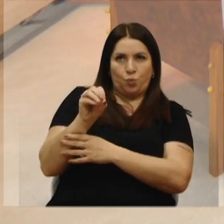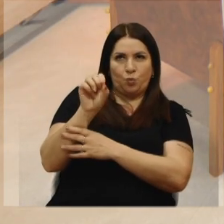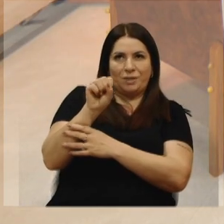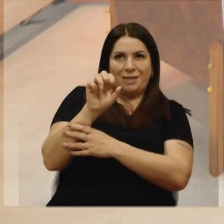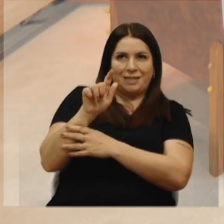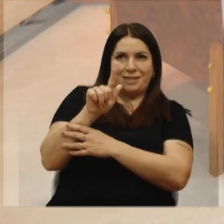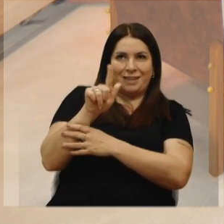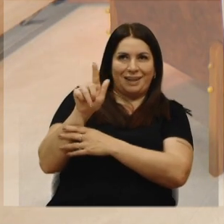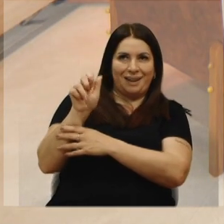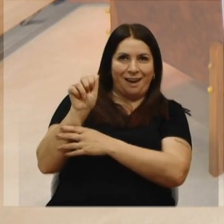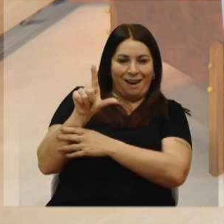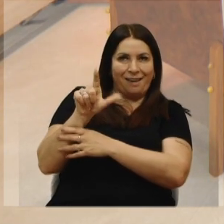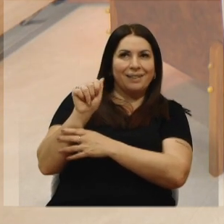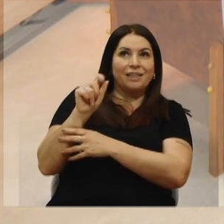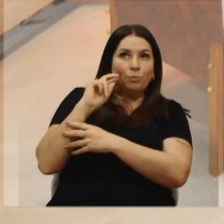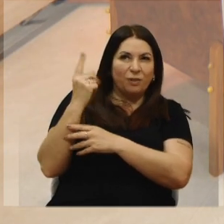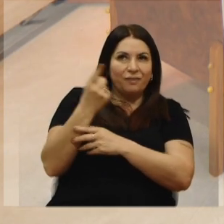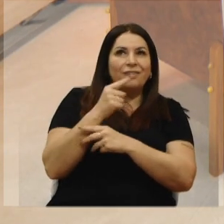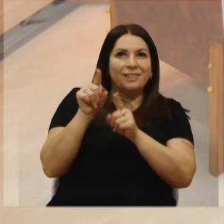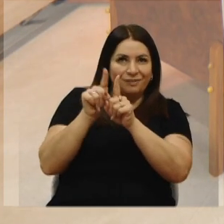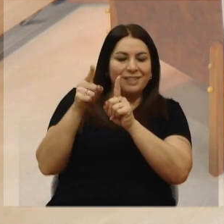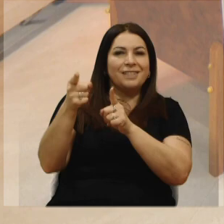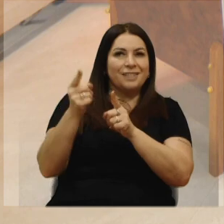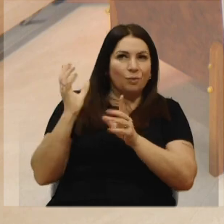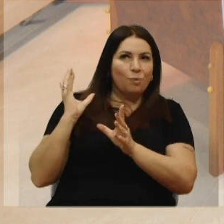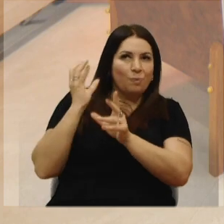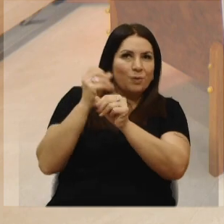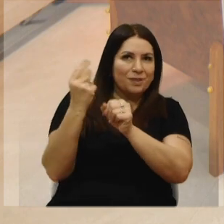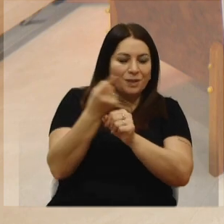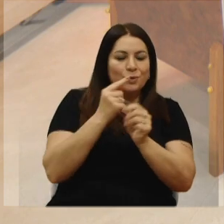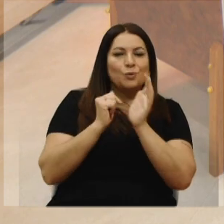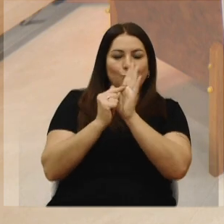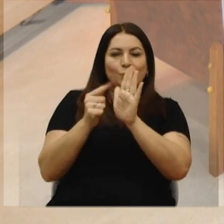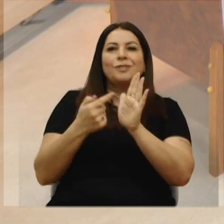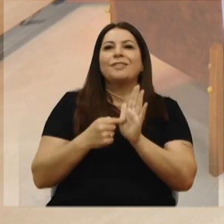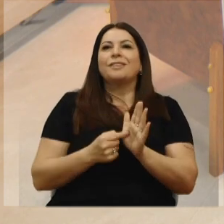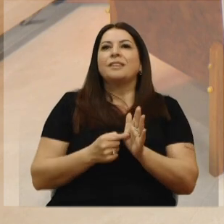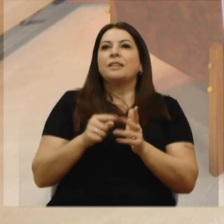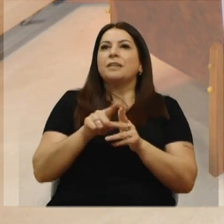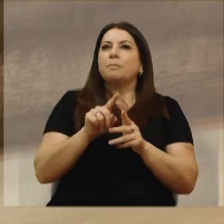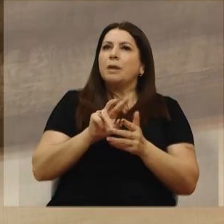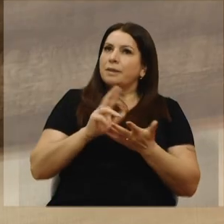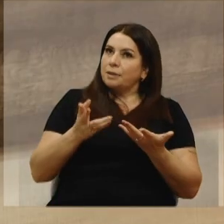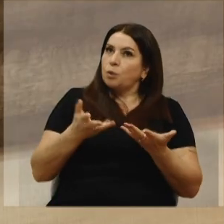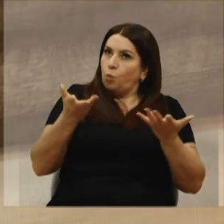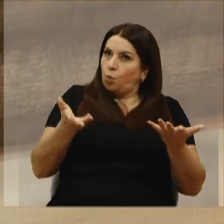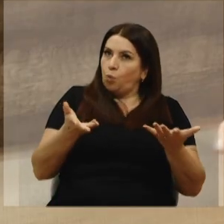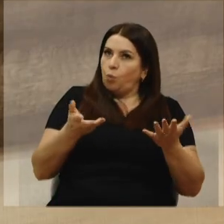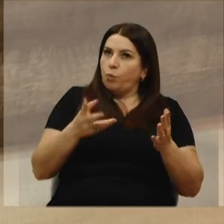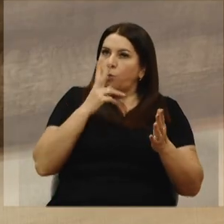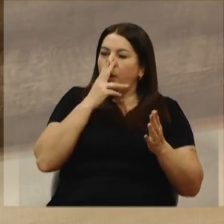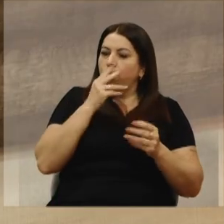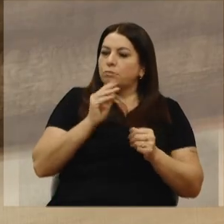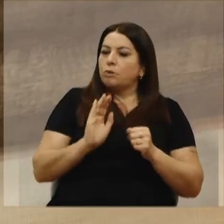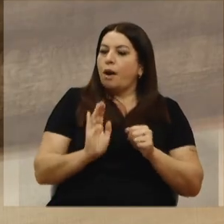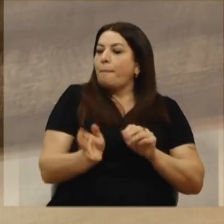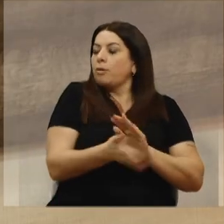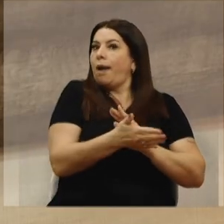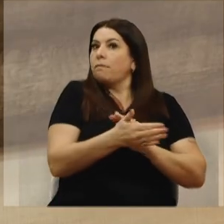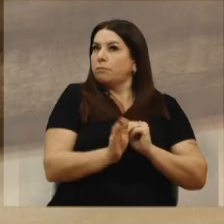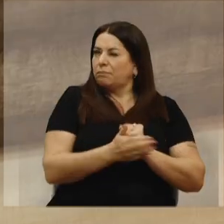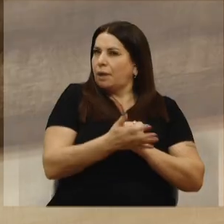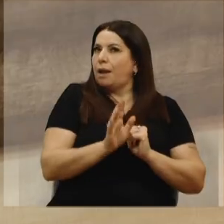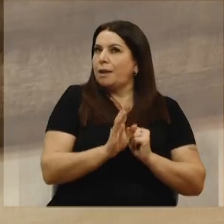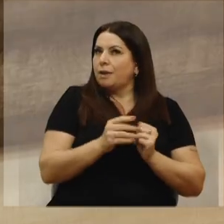inclusive, como capitaneou assim, o processo de greve. Mas, via de regra, ou eles abafavam,